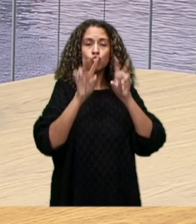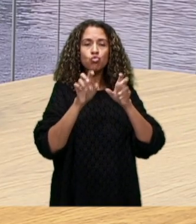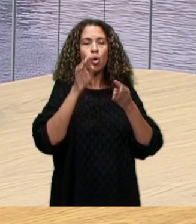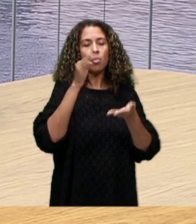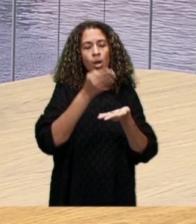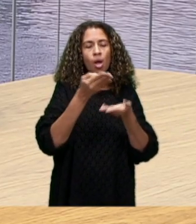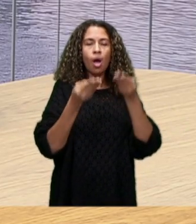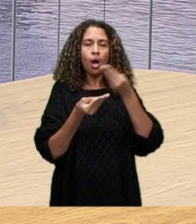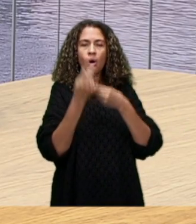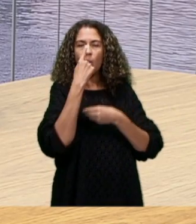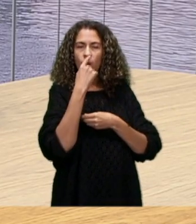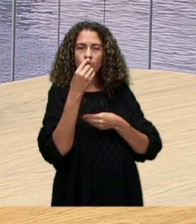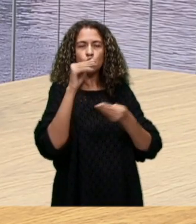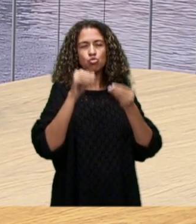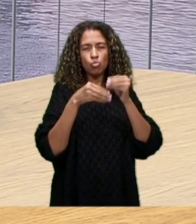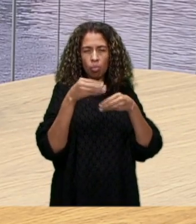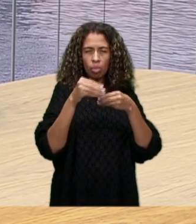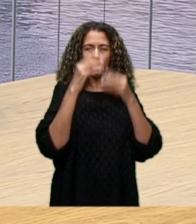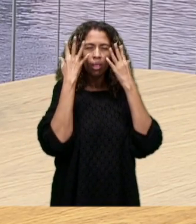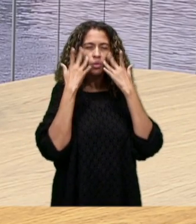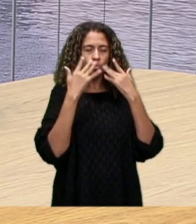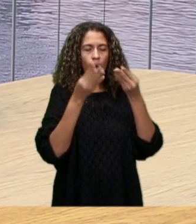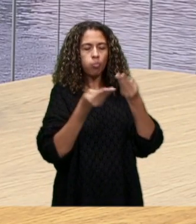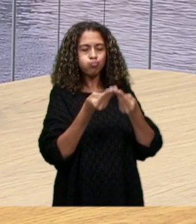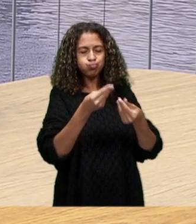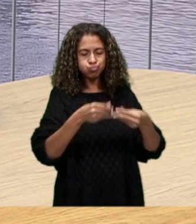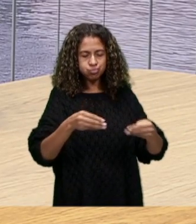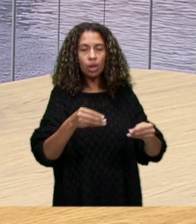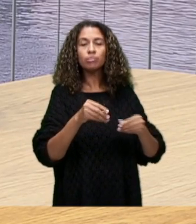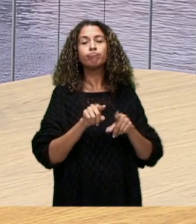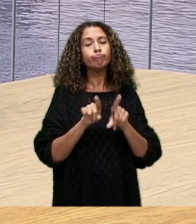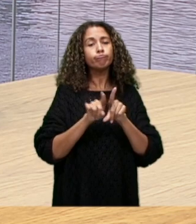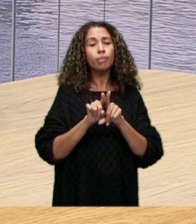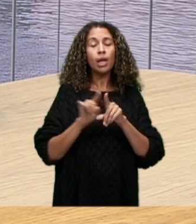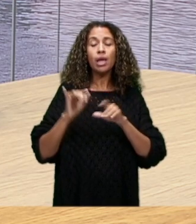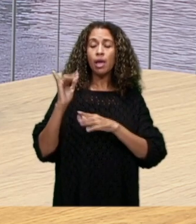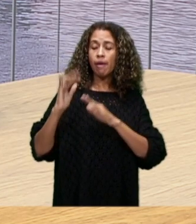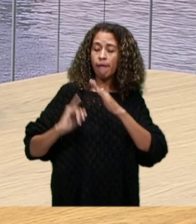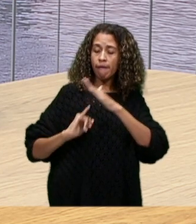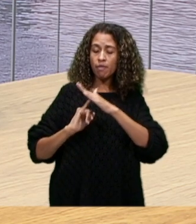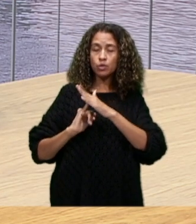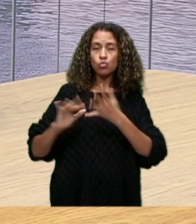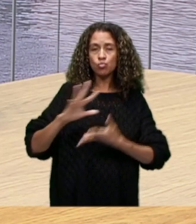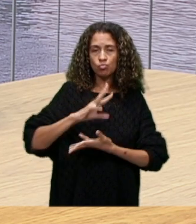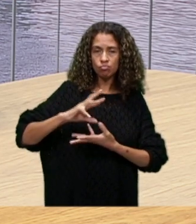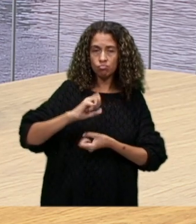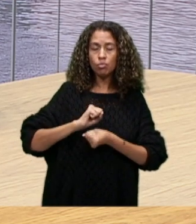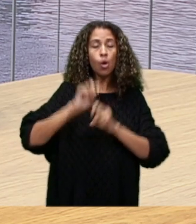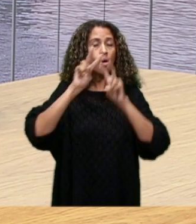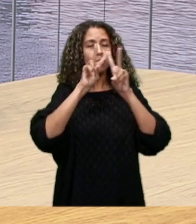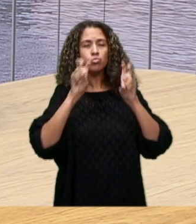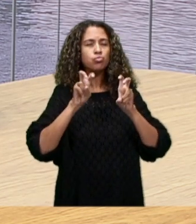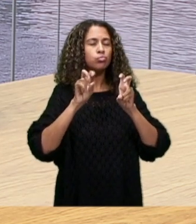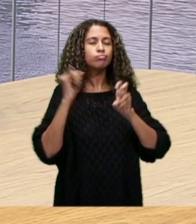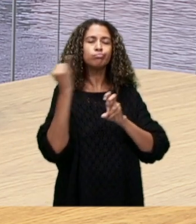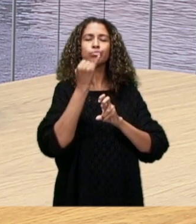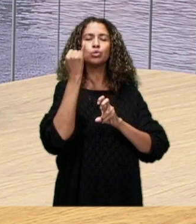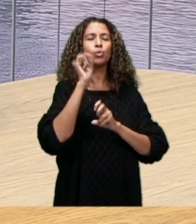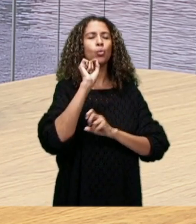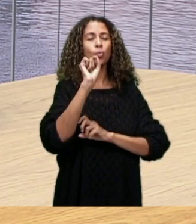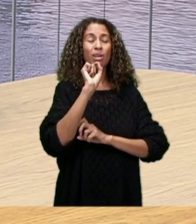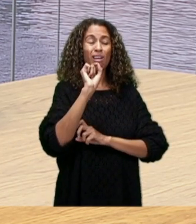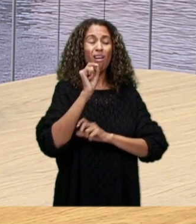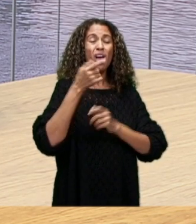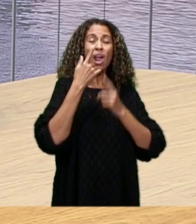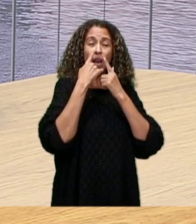também o programa IFSC Sustentável. Nesses eventos, a temática principal foi a importância da redução da geração de